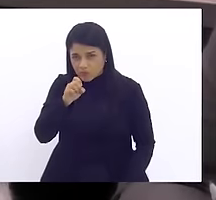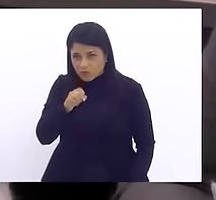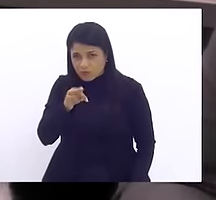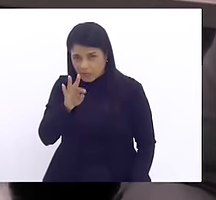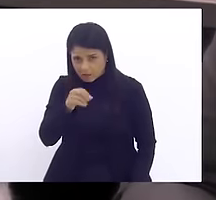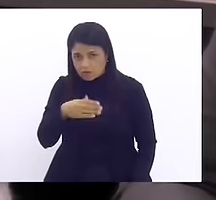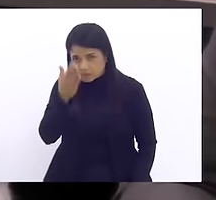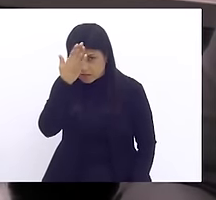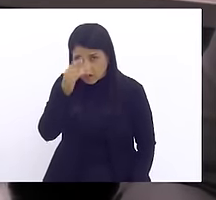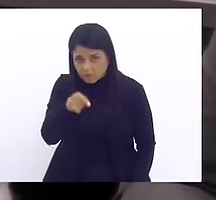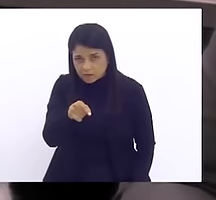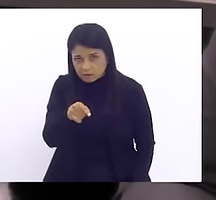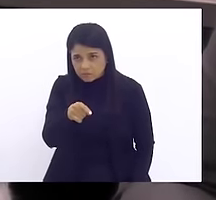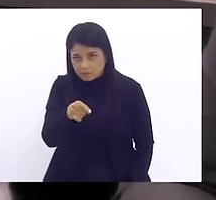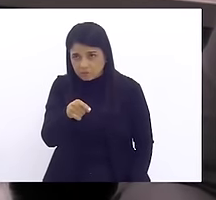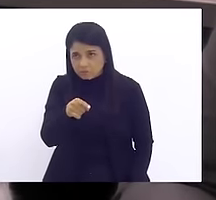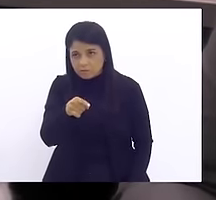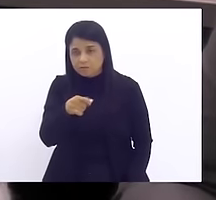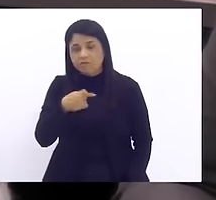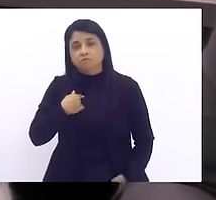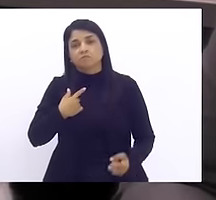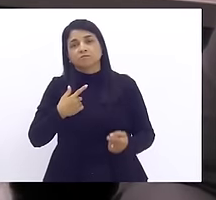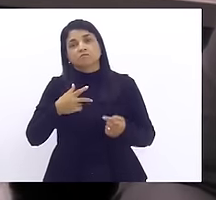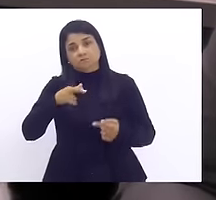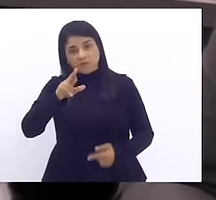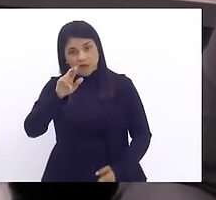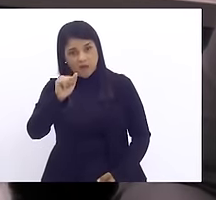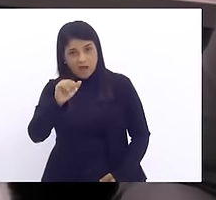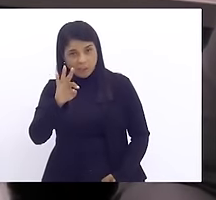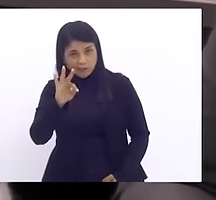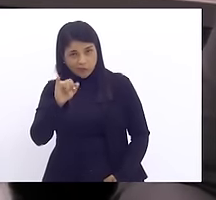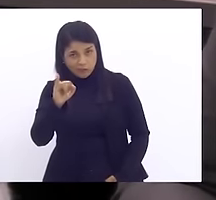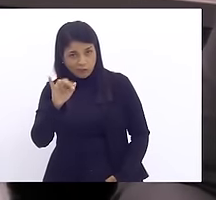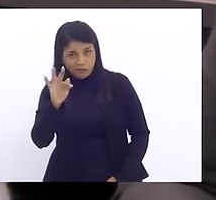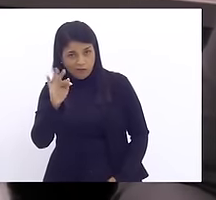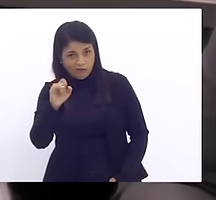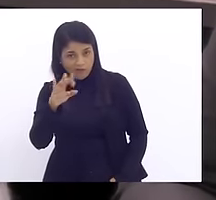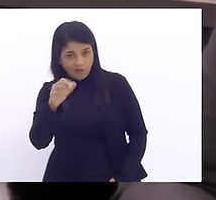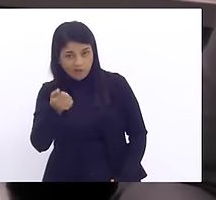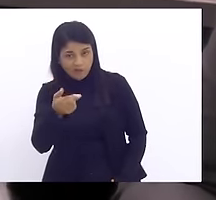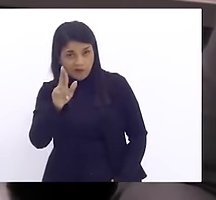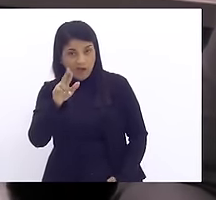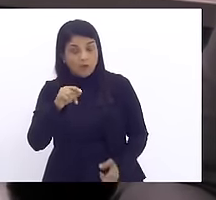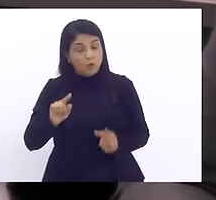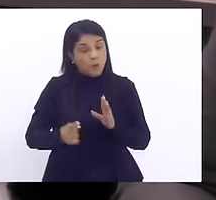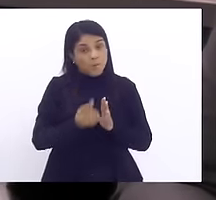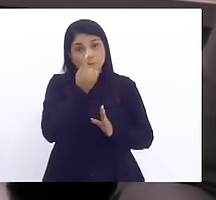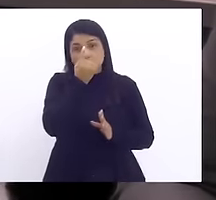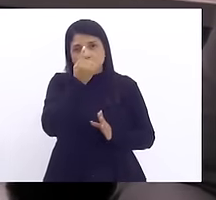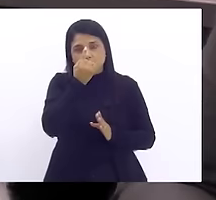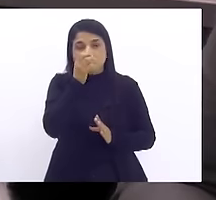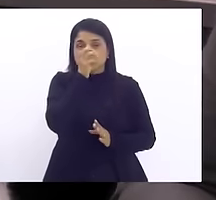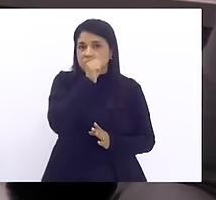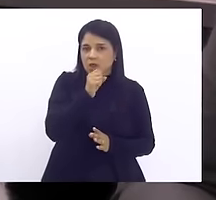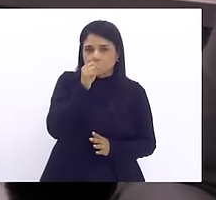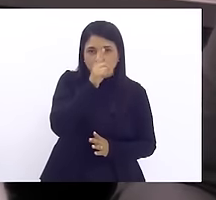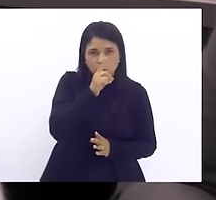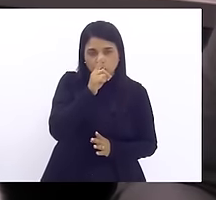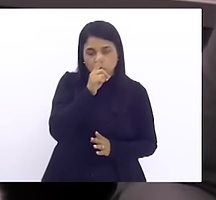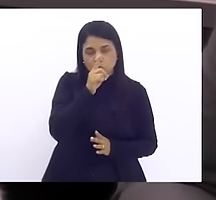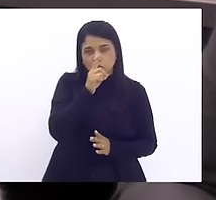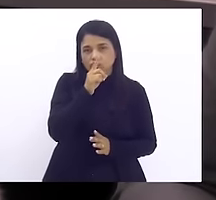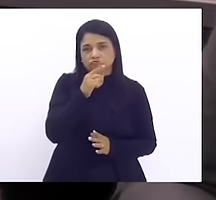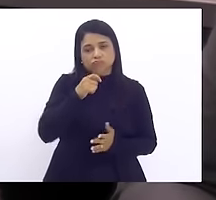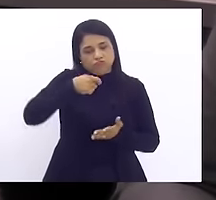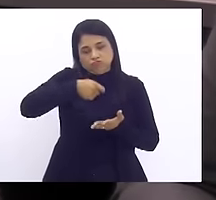vou retificar o que eu falei no primeiro final de semana não há cobrança no